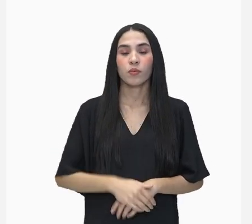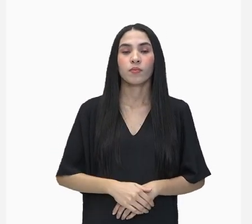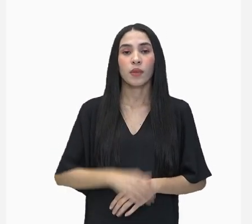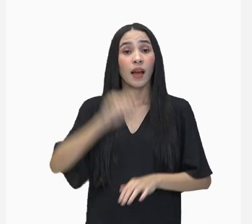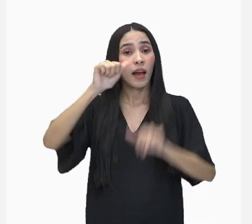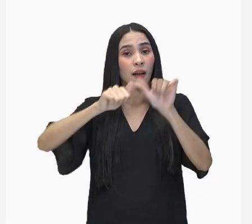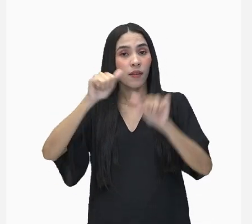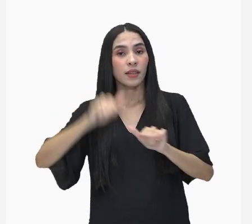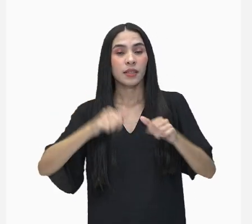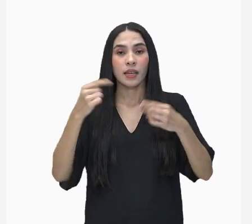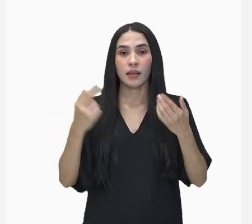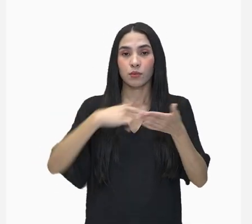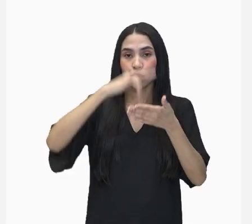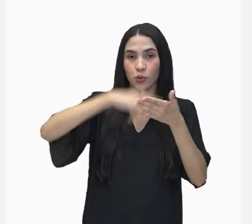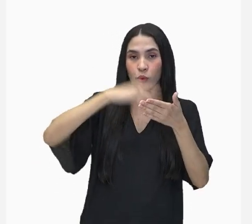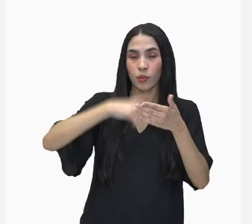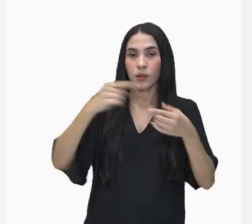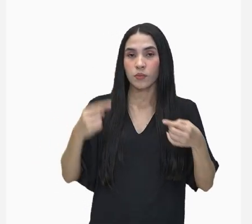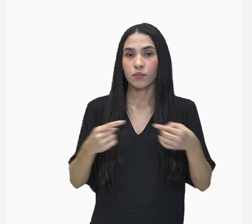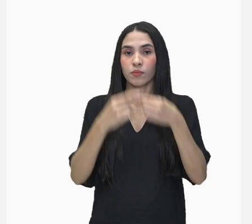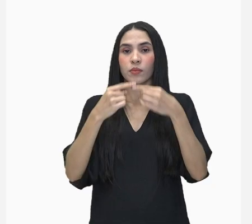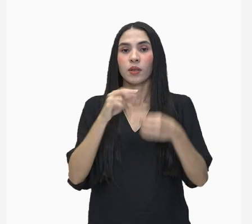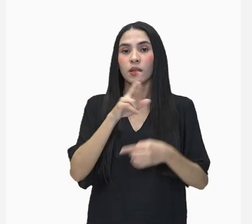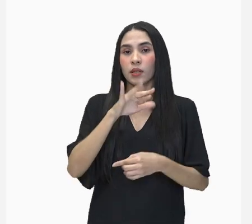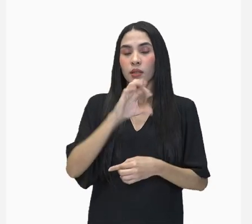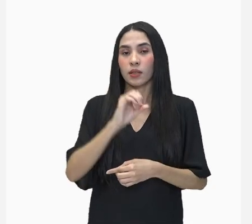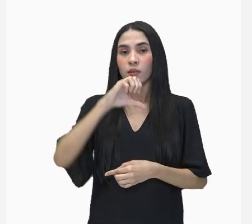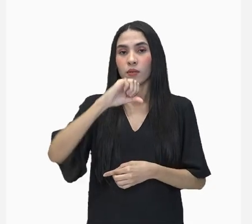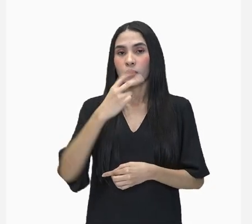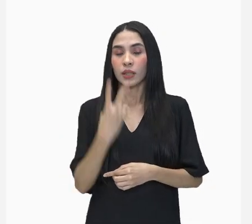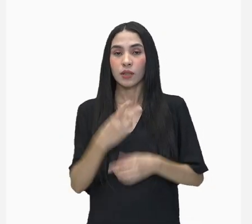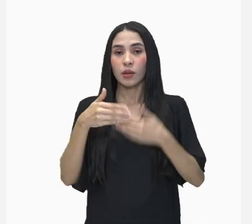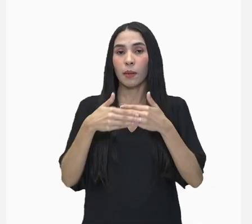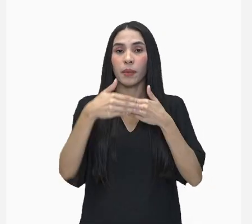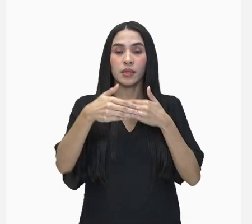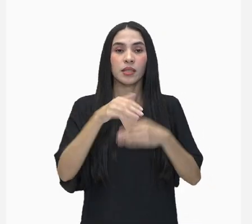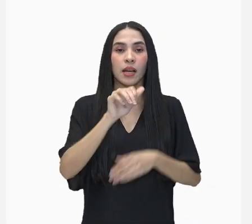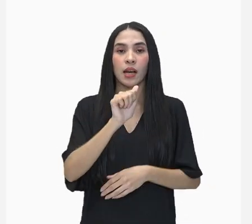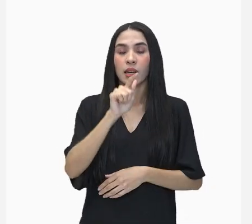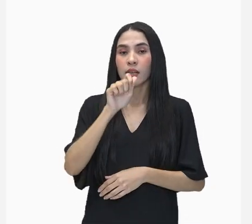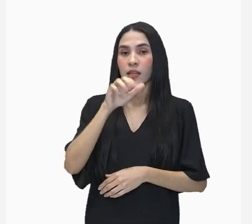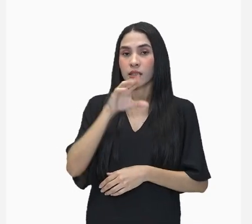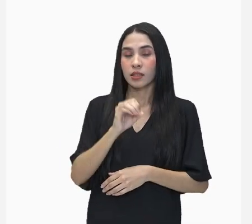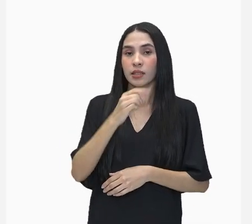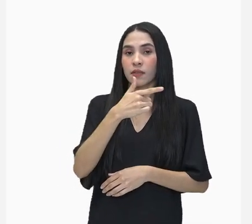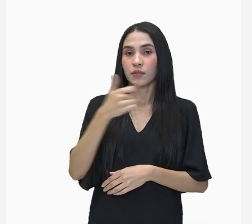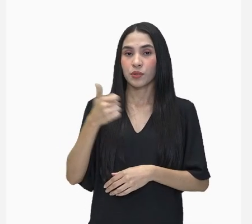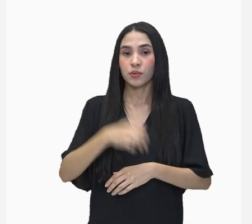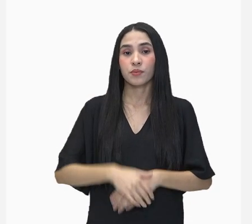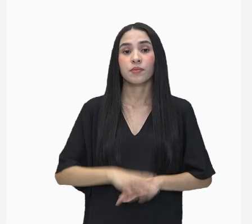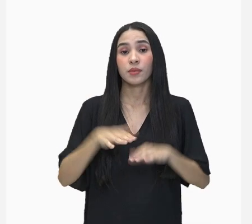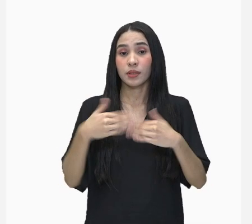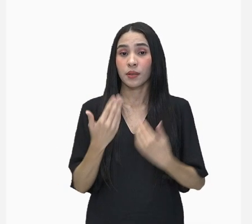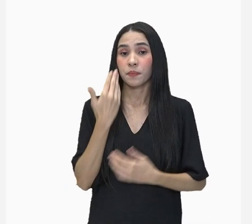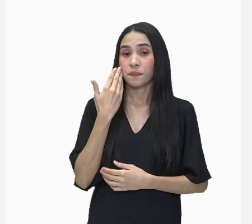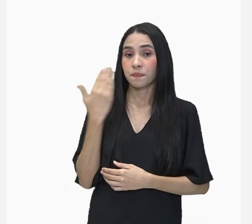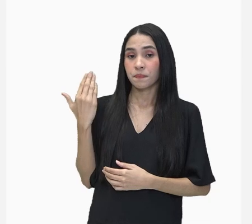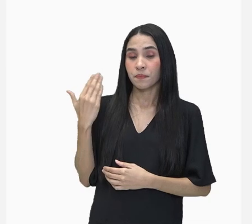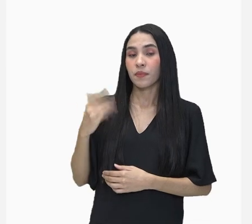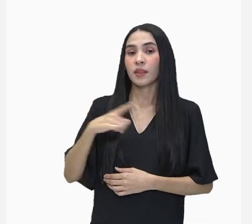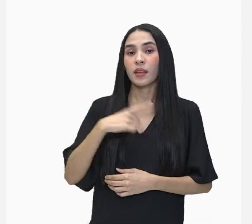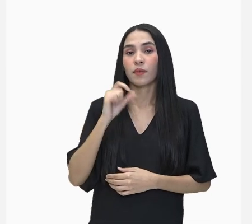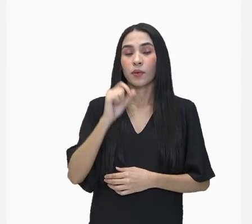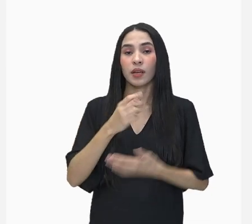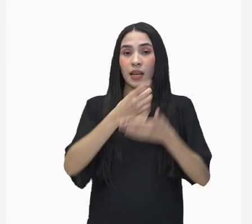avaliar os acordos estabelecidos na Rio 92 a partir da Agenda 21. Como resultado da Rio +10, nós tivemos